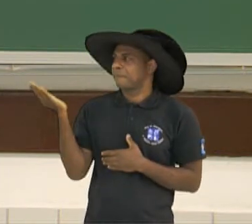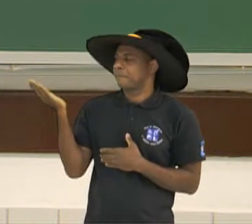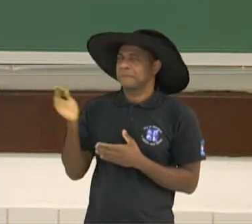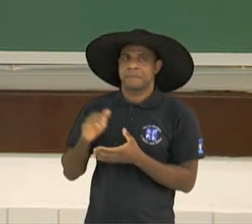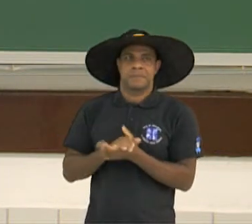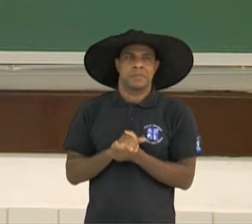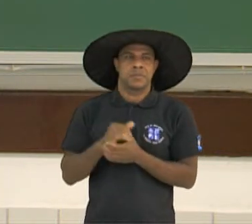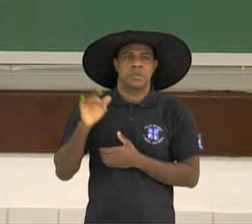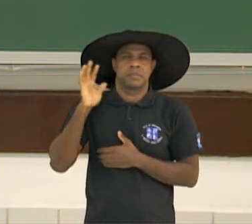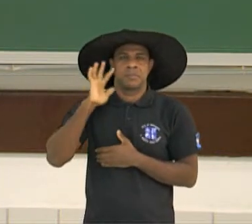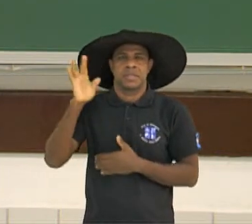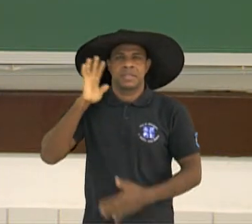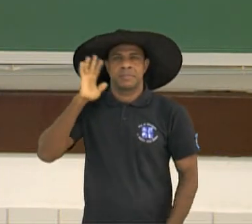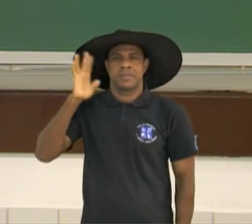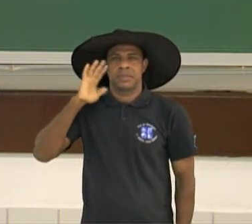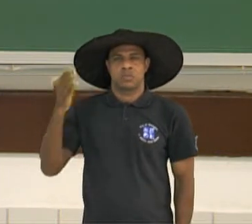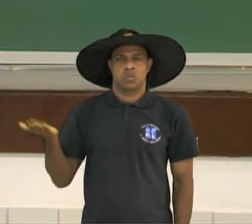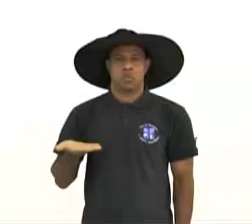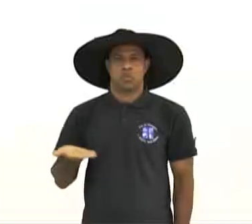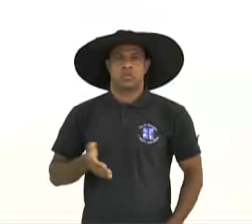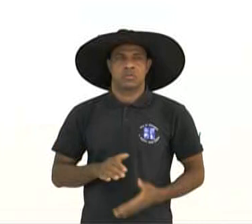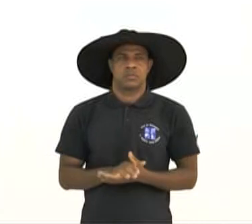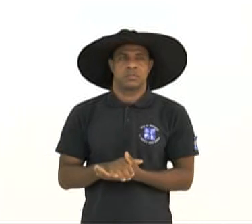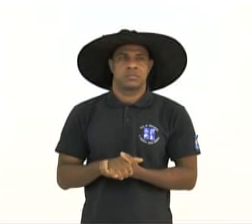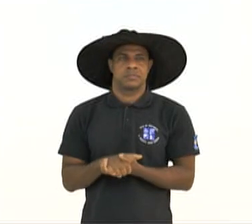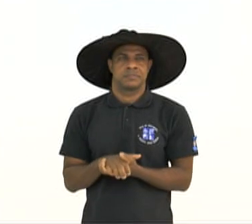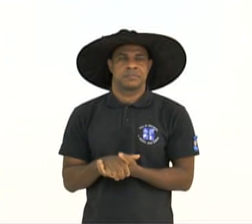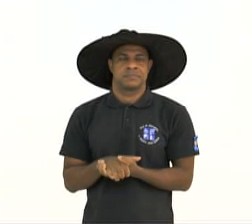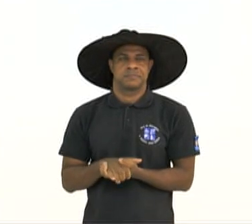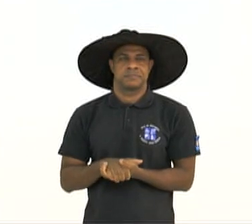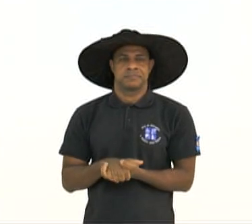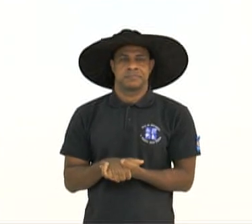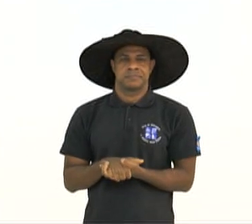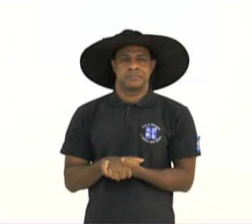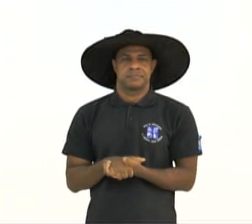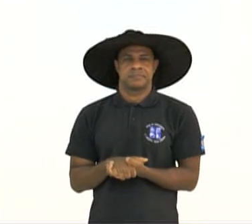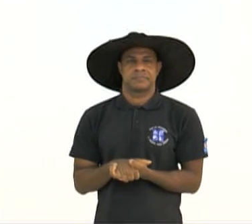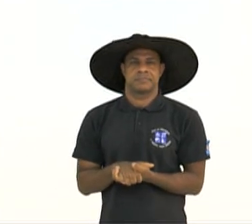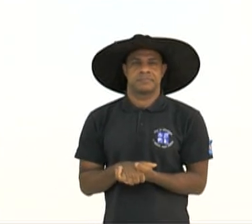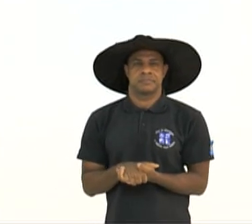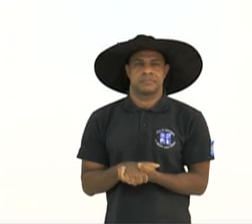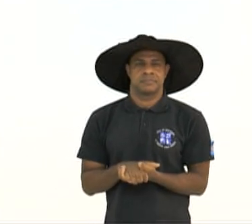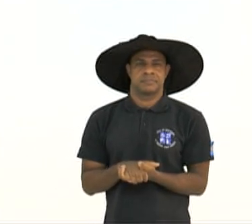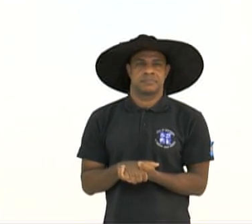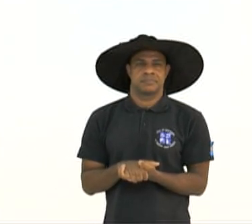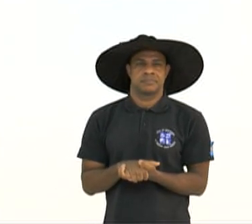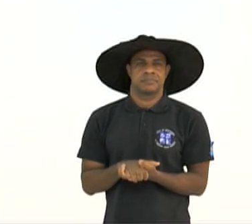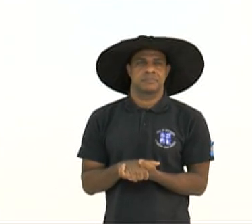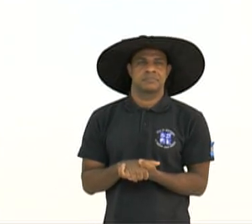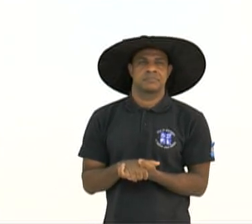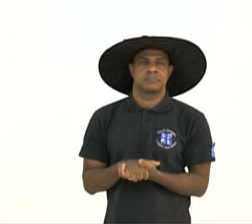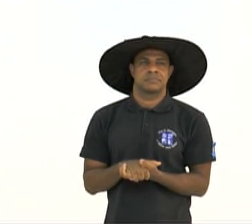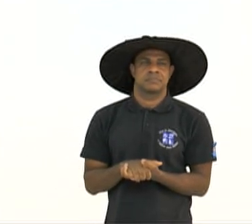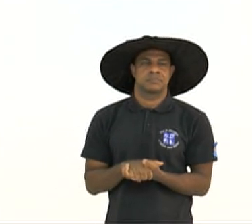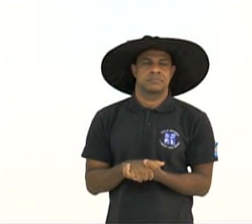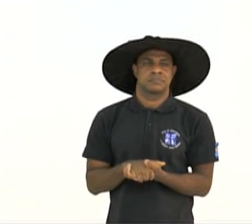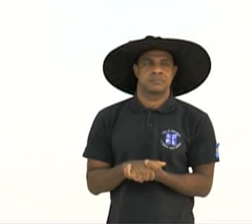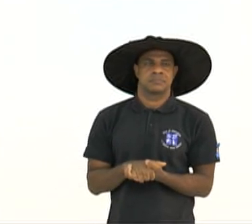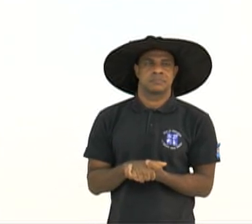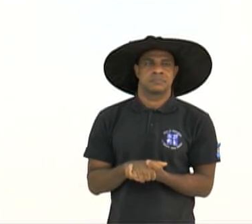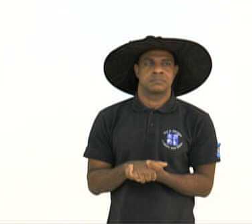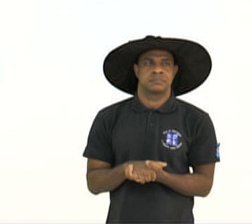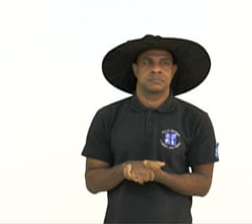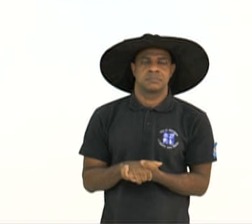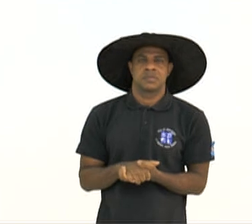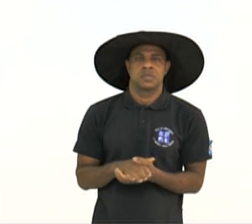então um pensamento da nossa aula, just because I cannot see it doesn't mean I can't believe it.